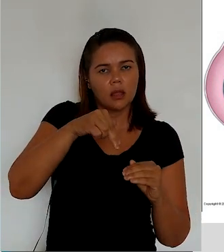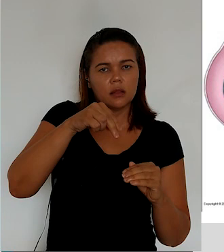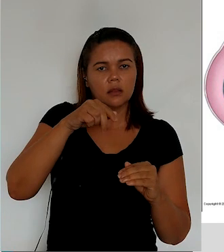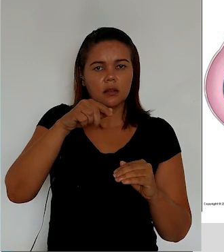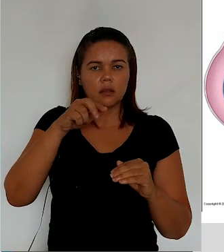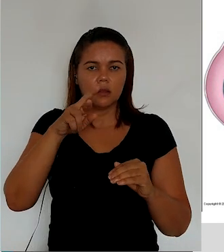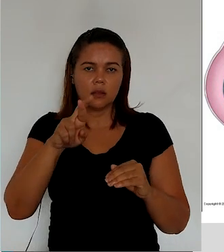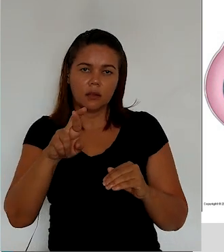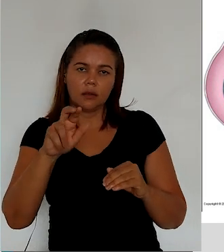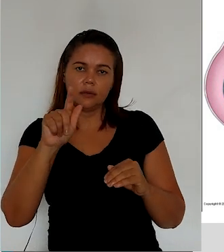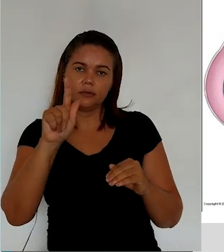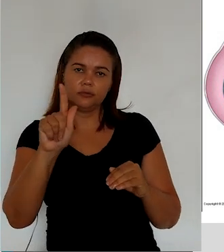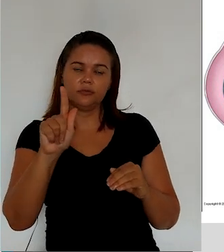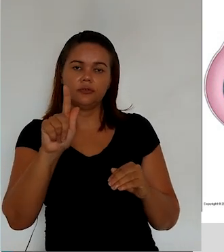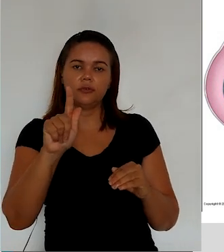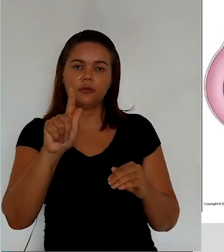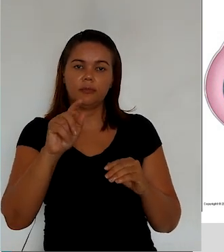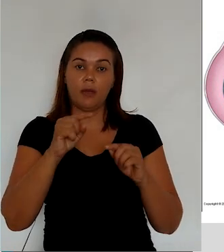NRG.